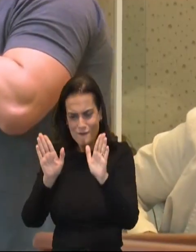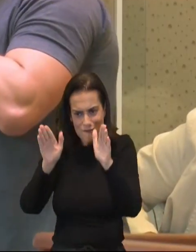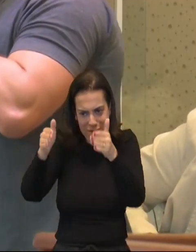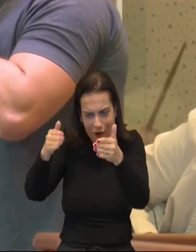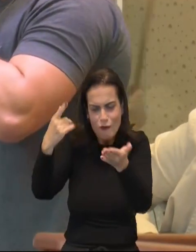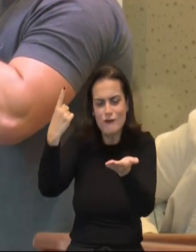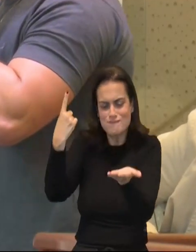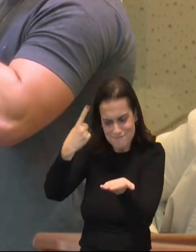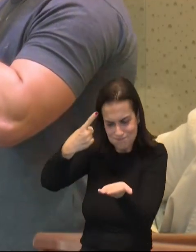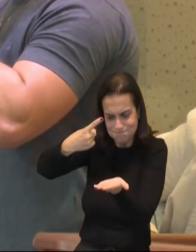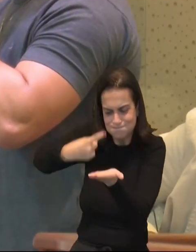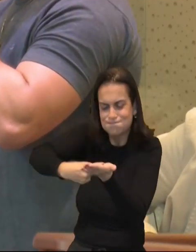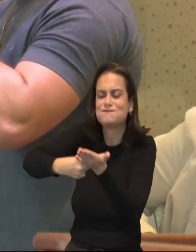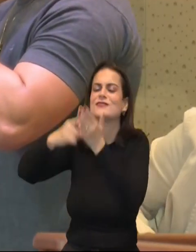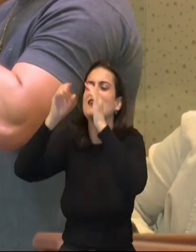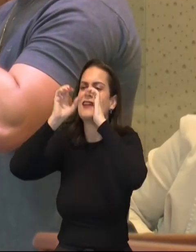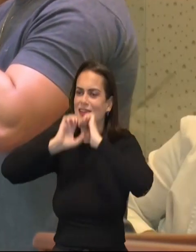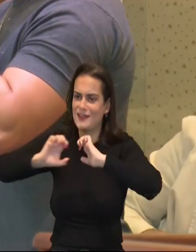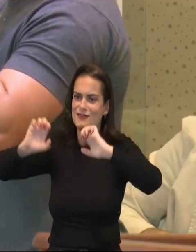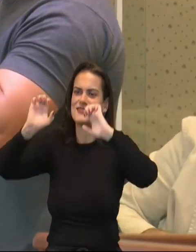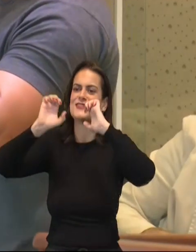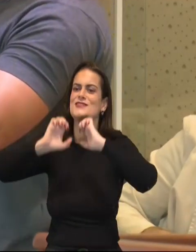foco na